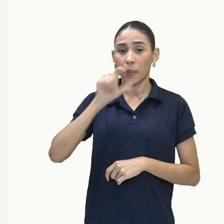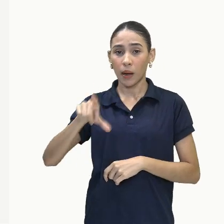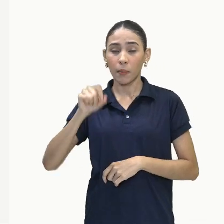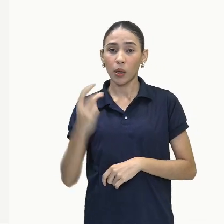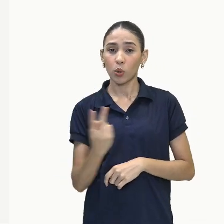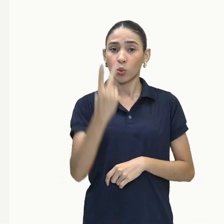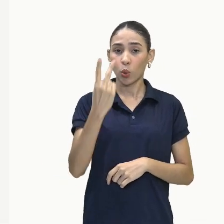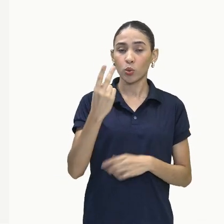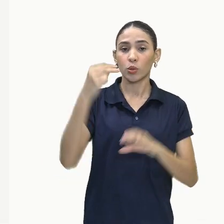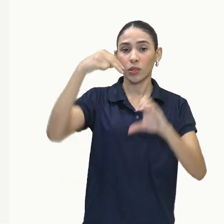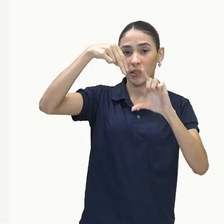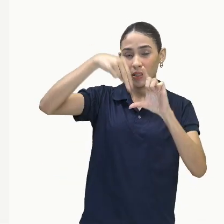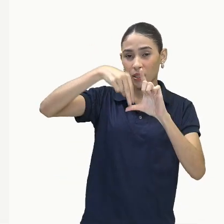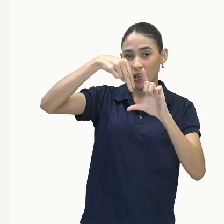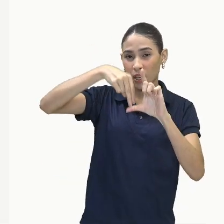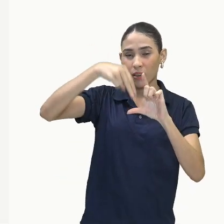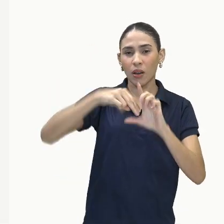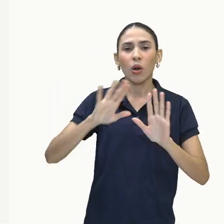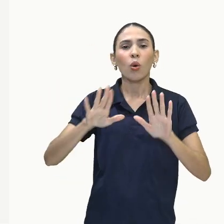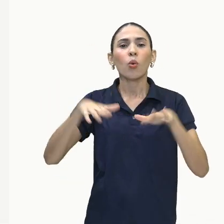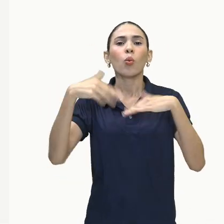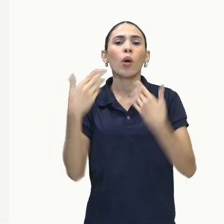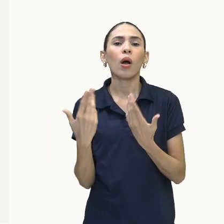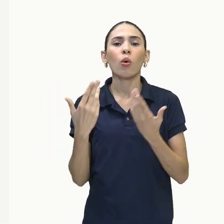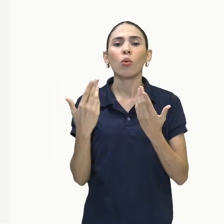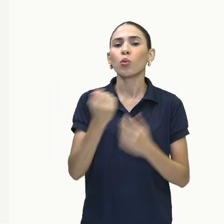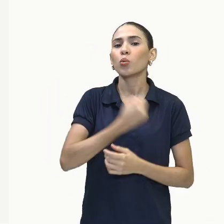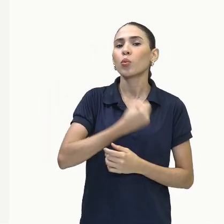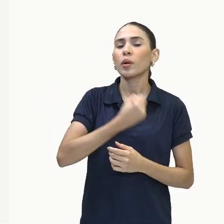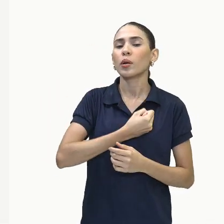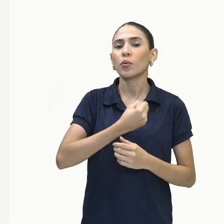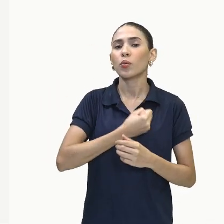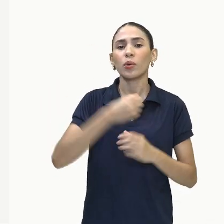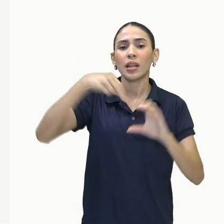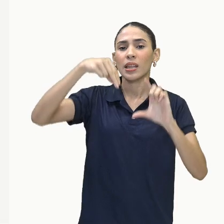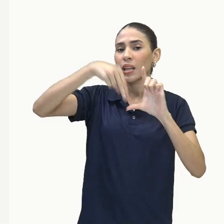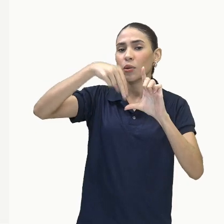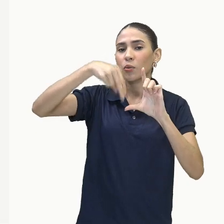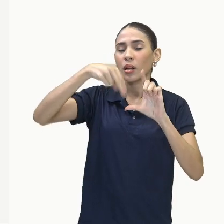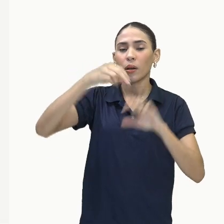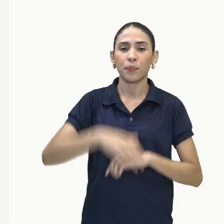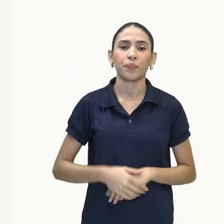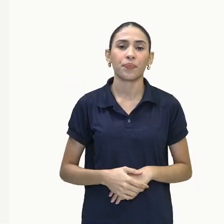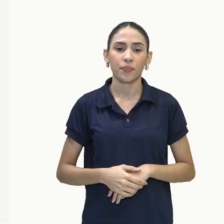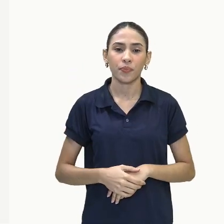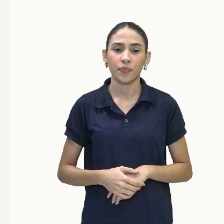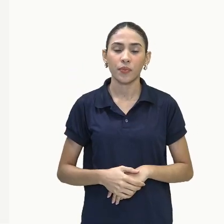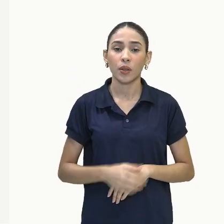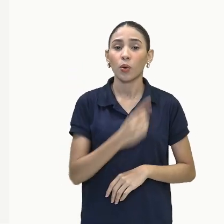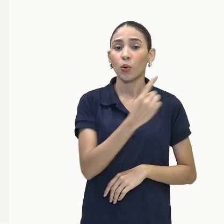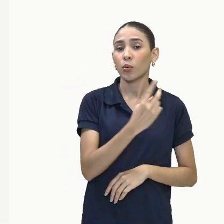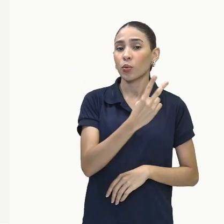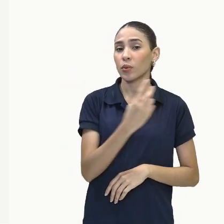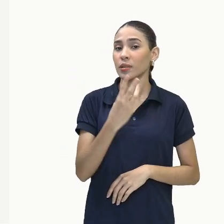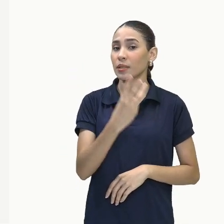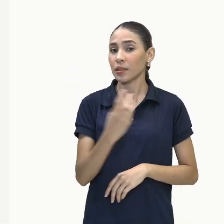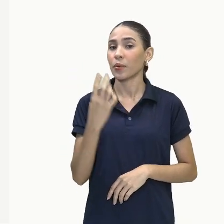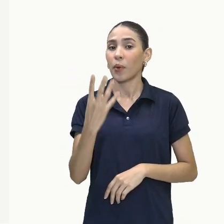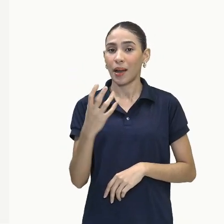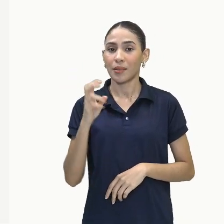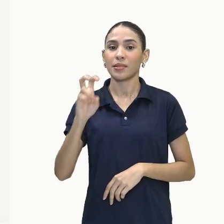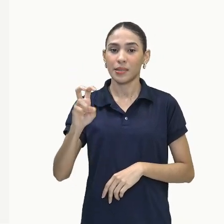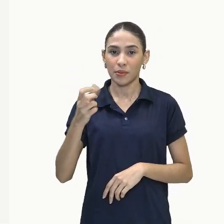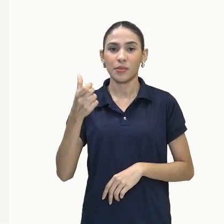naturais. Lembrando, quem são esses números naturais? Os números naturais, né? São 1, 2, 3, 4,